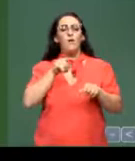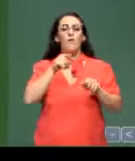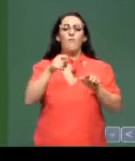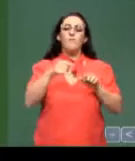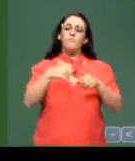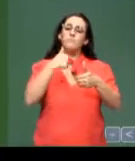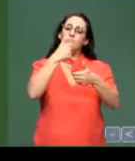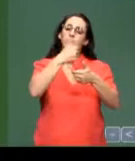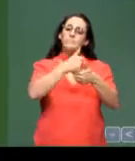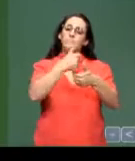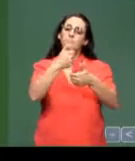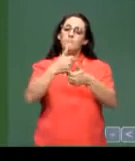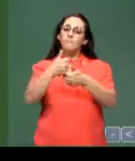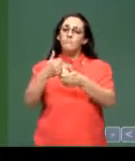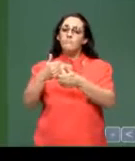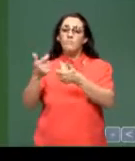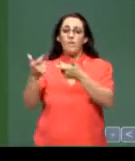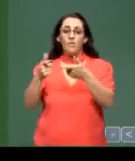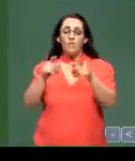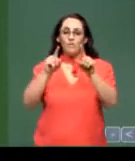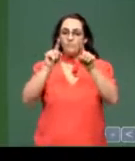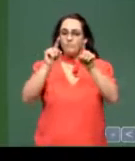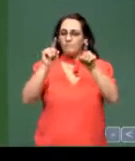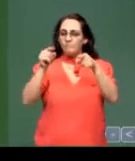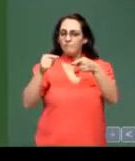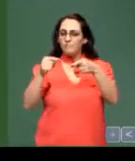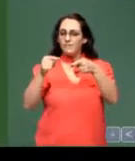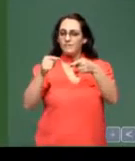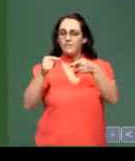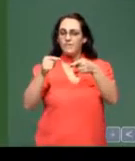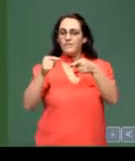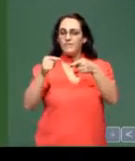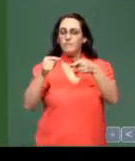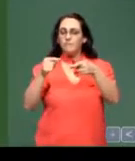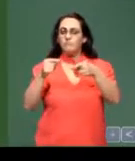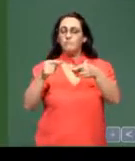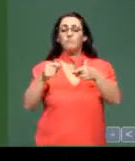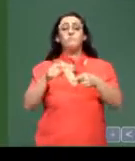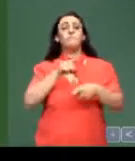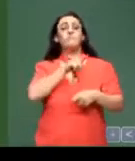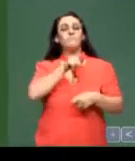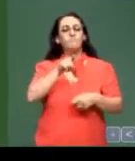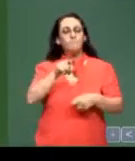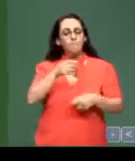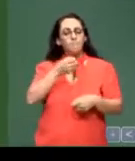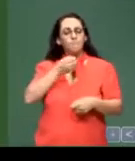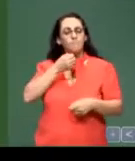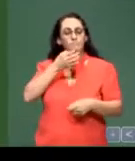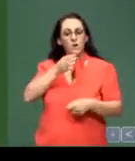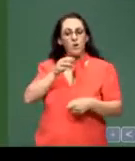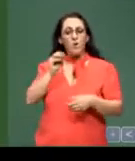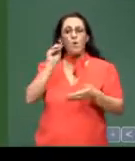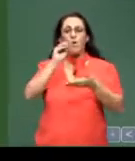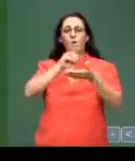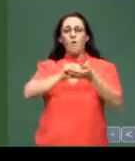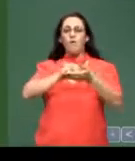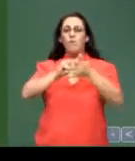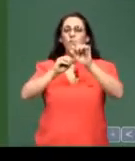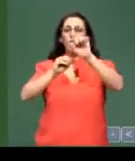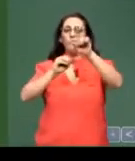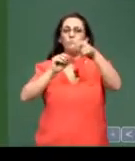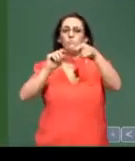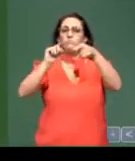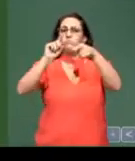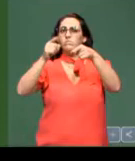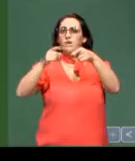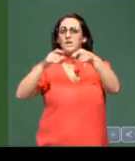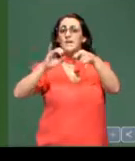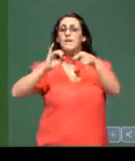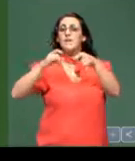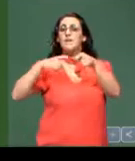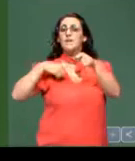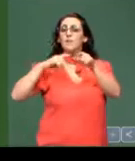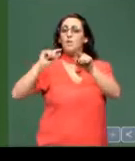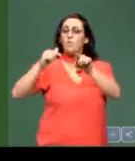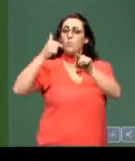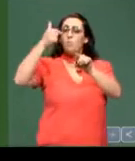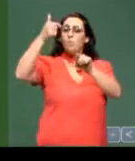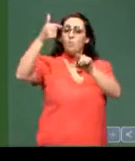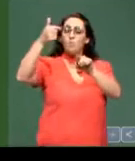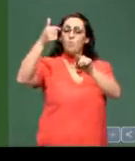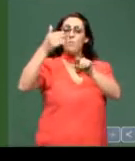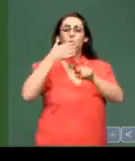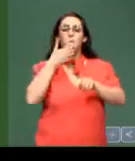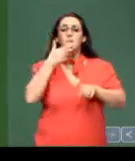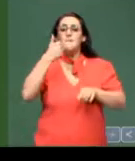substituindo não tenha parênteses, é prudente você substituir com parênteses. Se tiver potência, melhor ainda você usar parênteses,